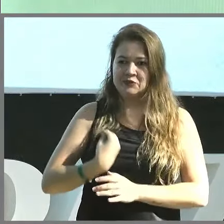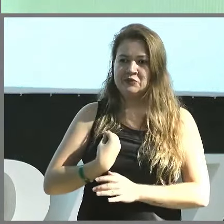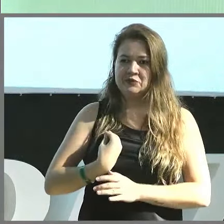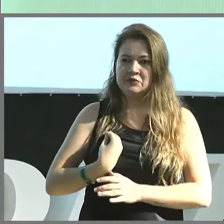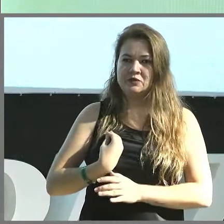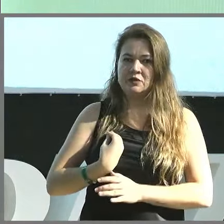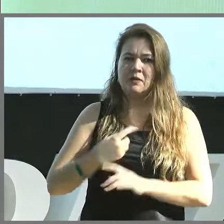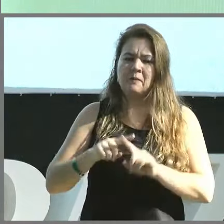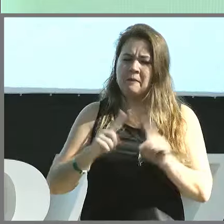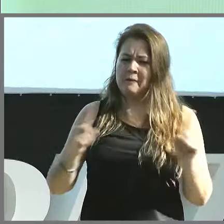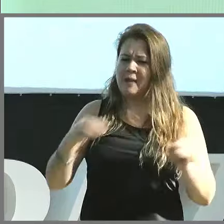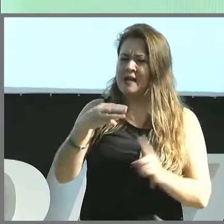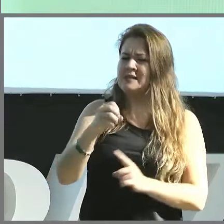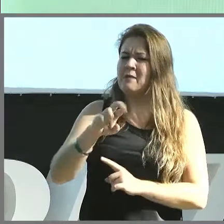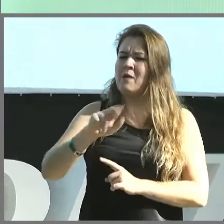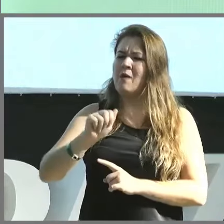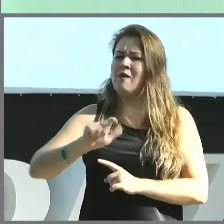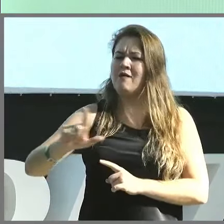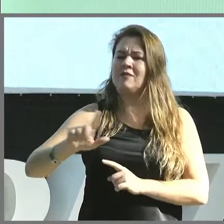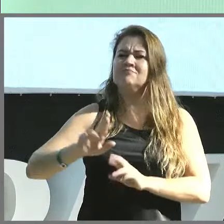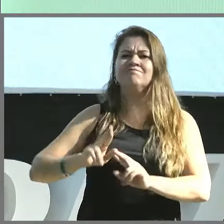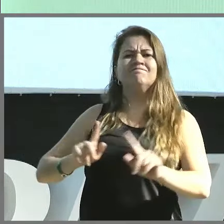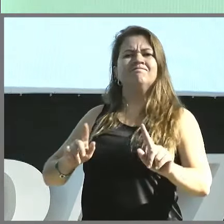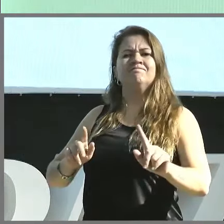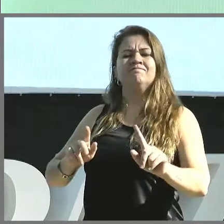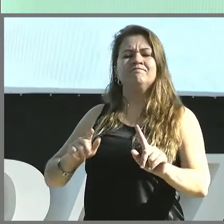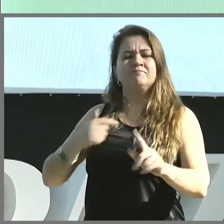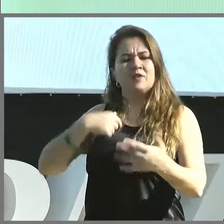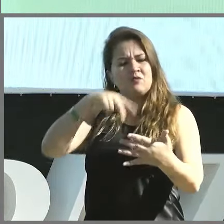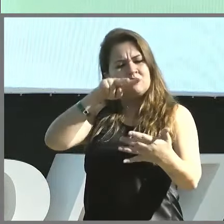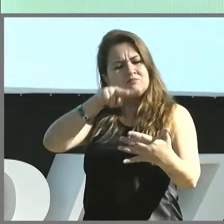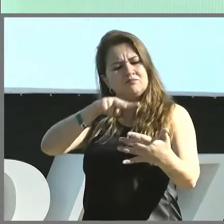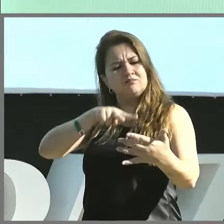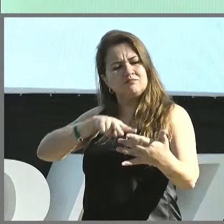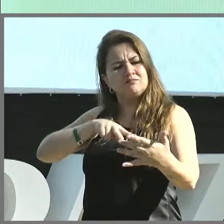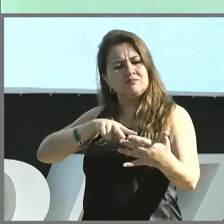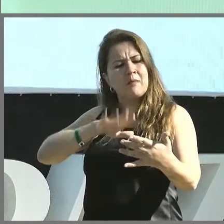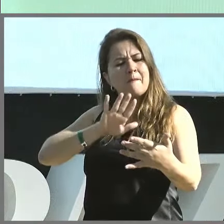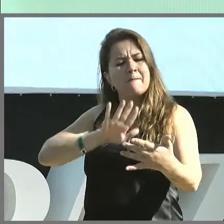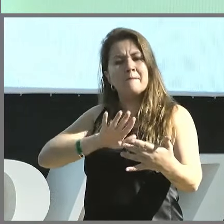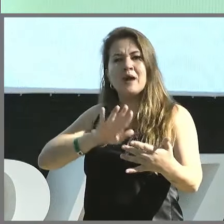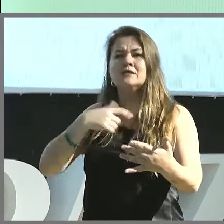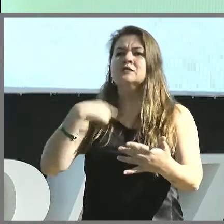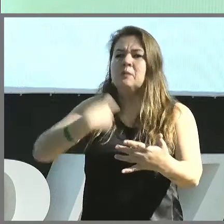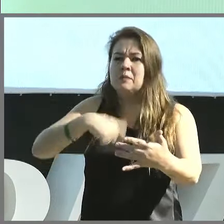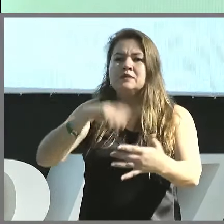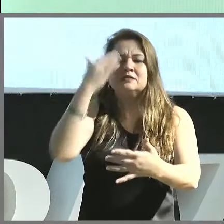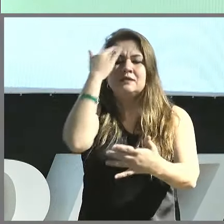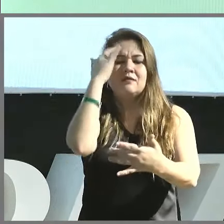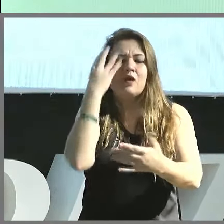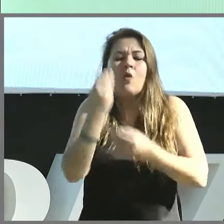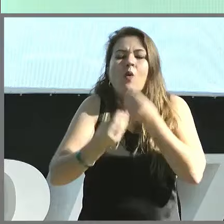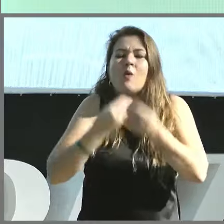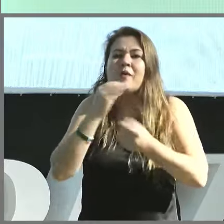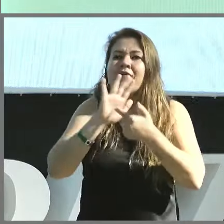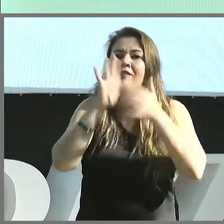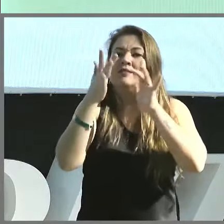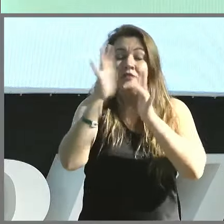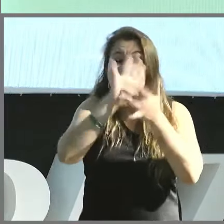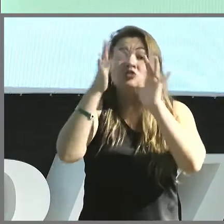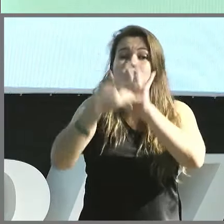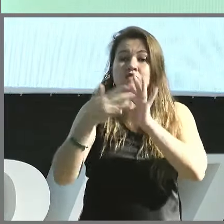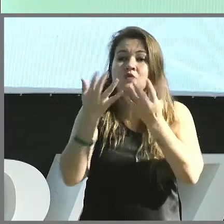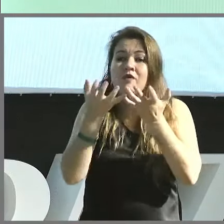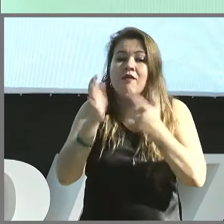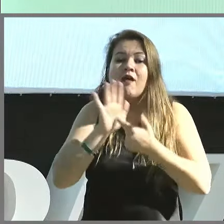estranha moral, para que pudéssemos interpretar e entender algumas falas de Jesus que como que